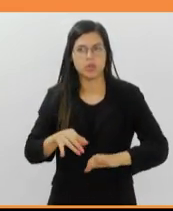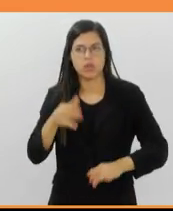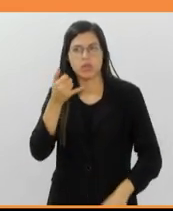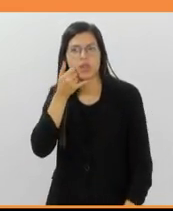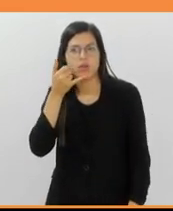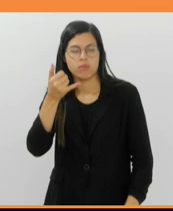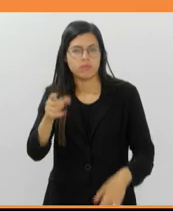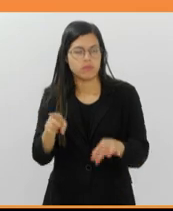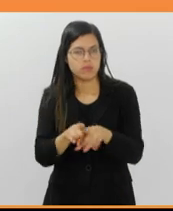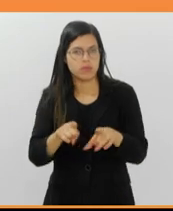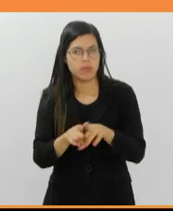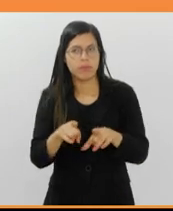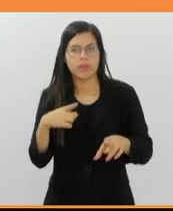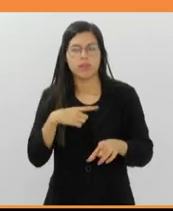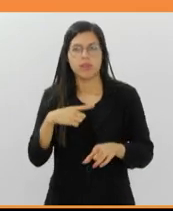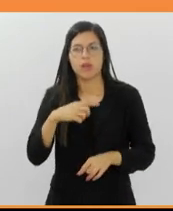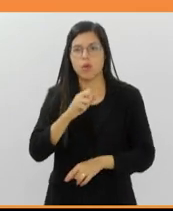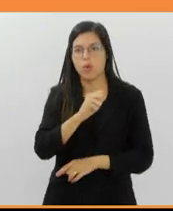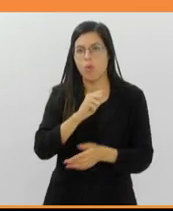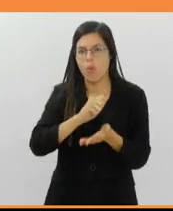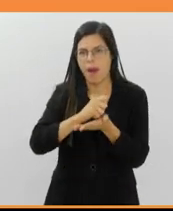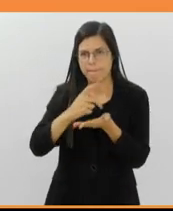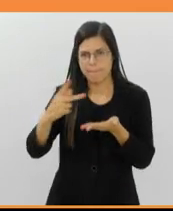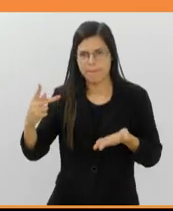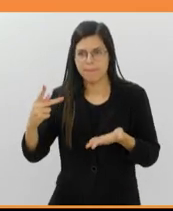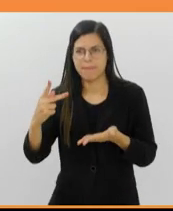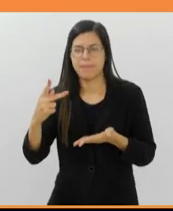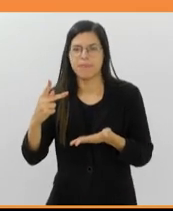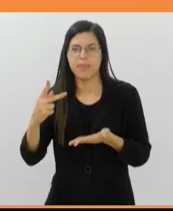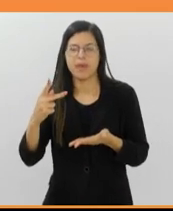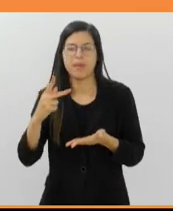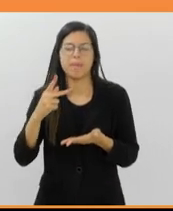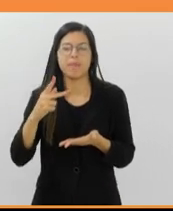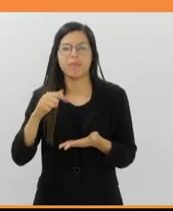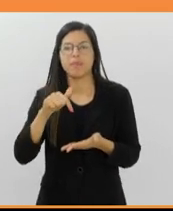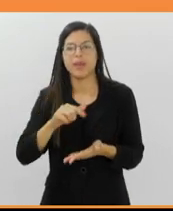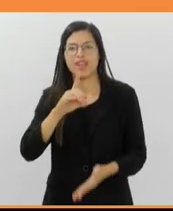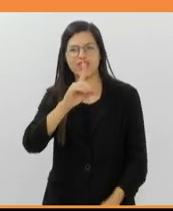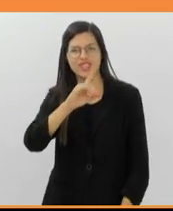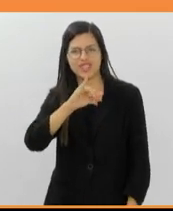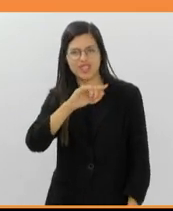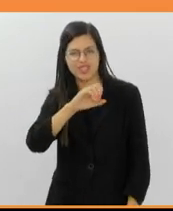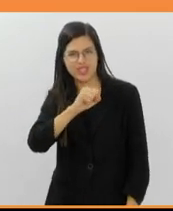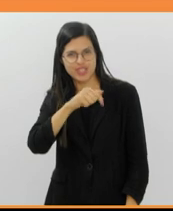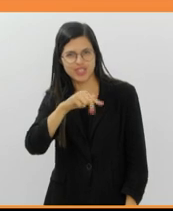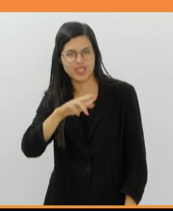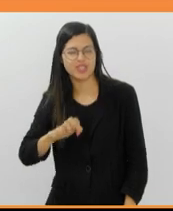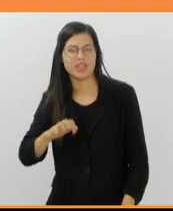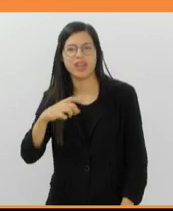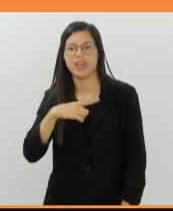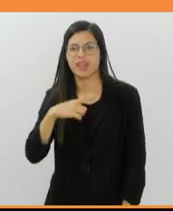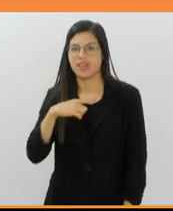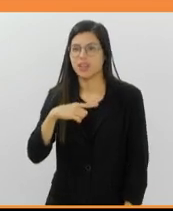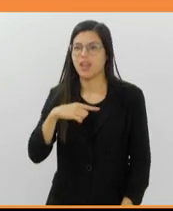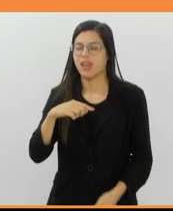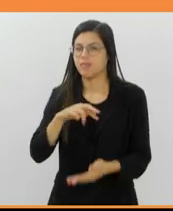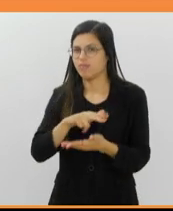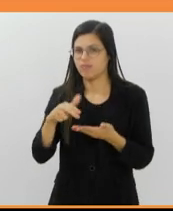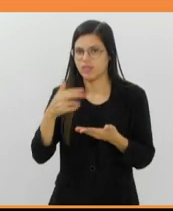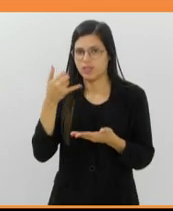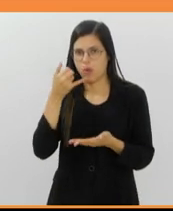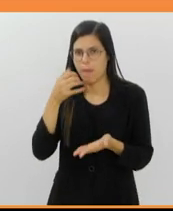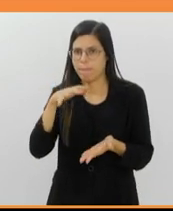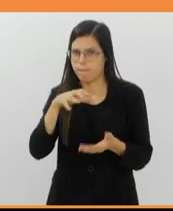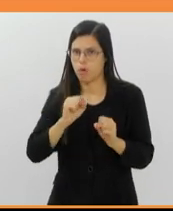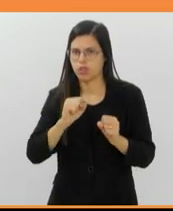também foi lançado o aplicativo Disque Idoso 165, disponível para Android e iOS, que conta